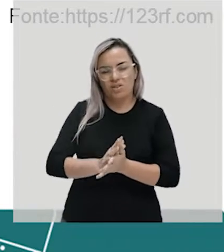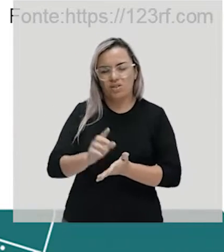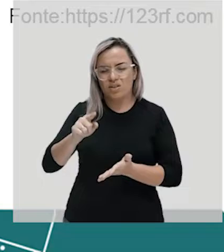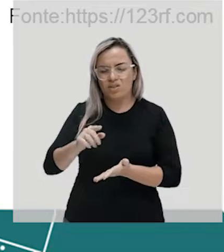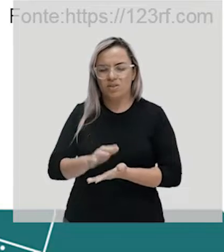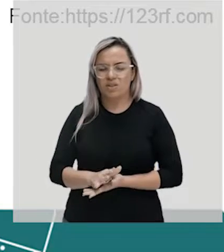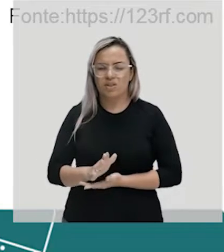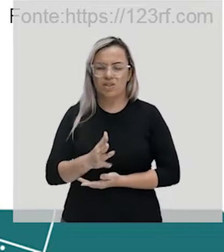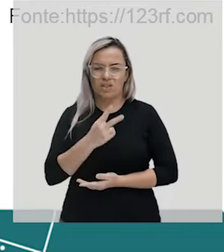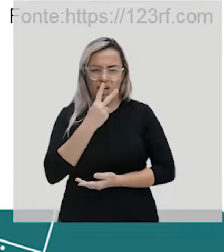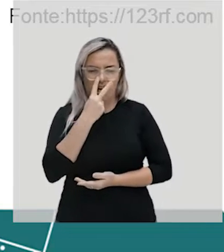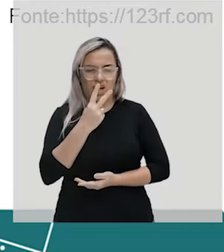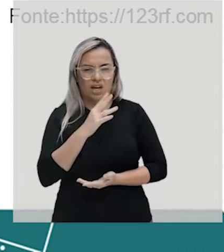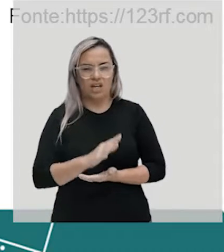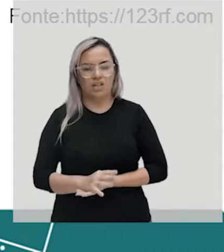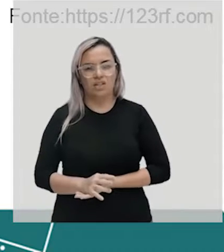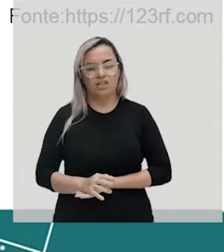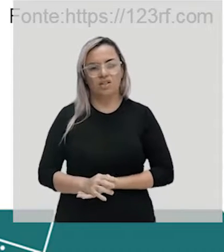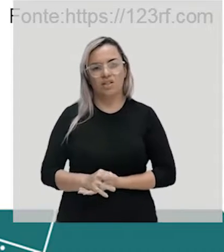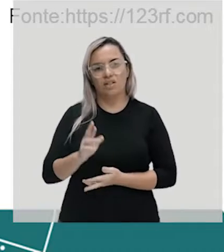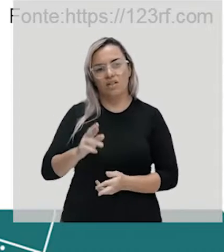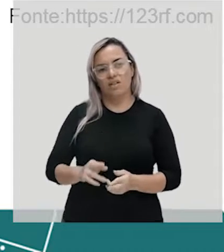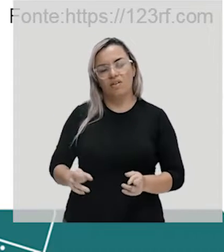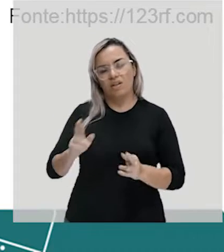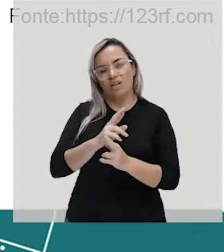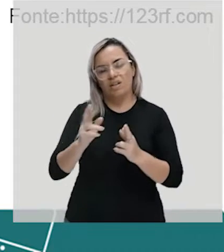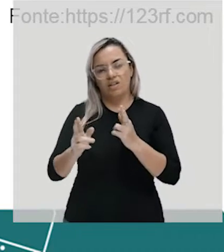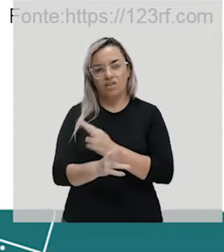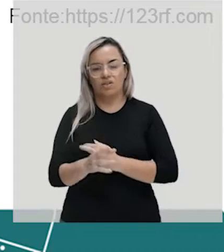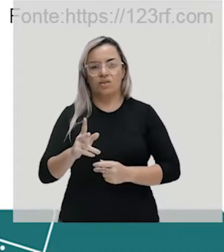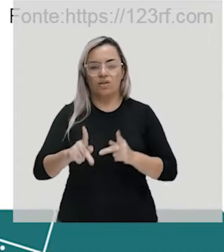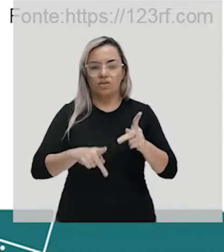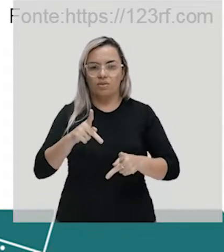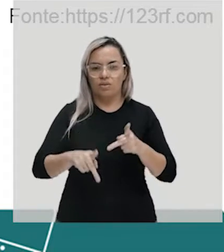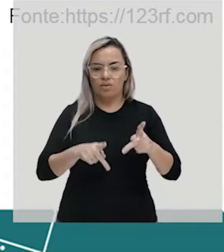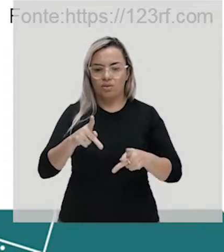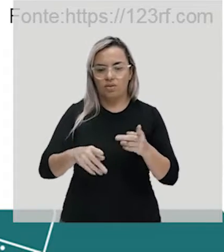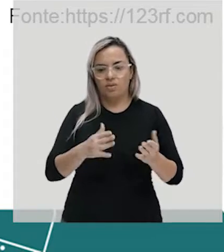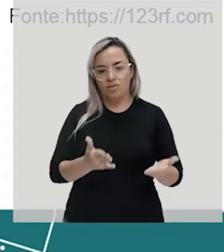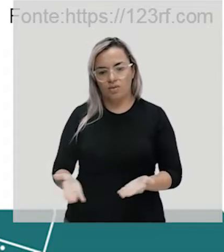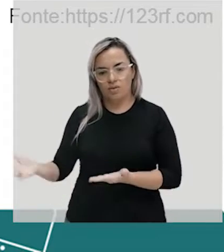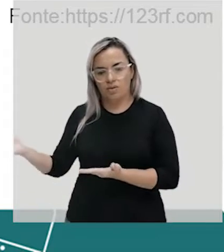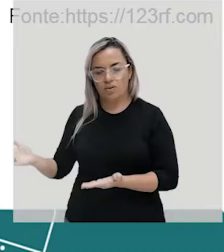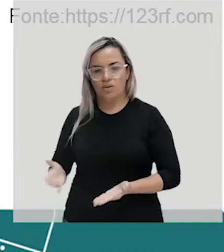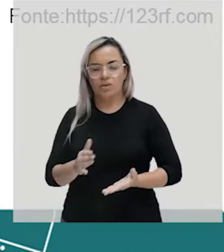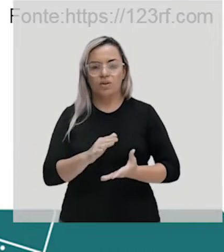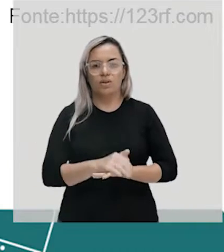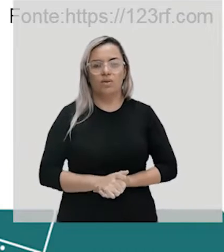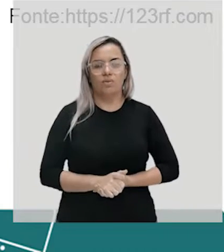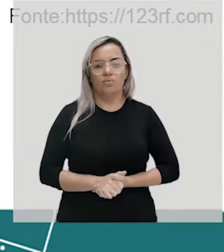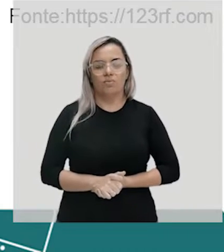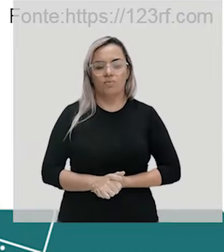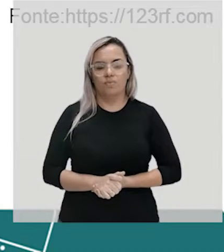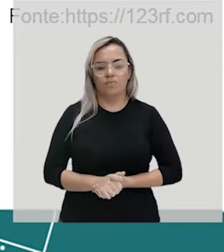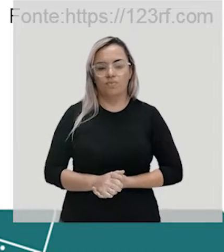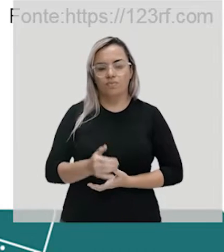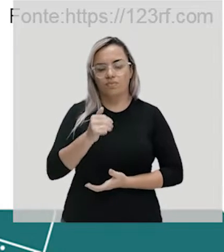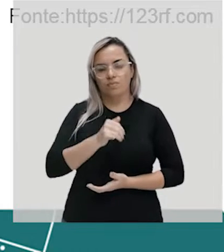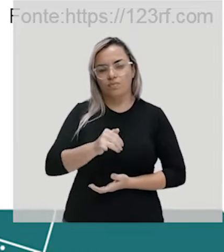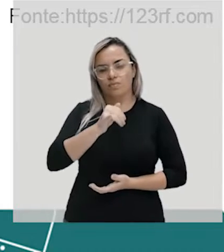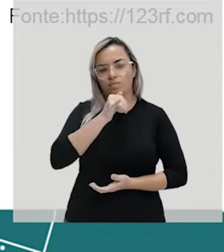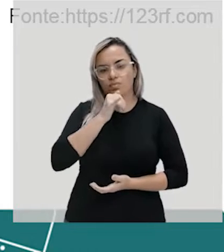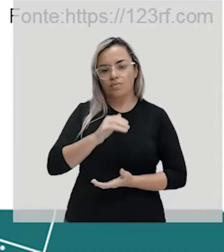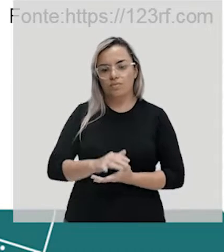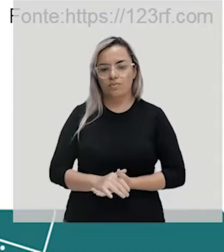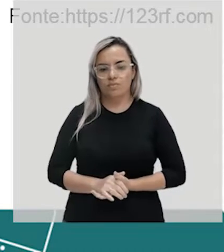Tá mas alguns desses fa e fazem com fazem parte dessa composição do Povo britânico então por exemplo